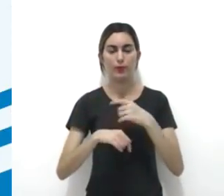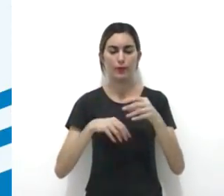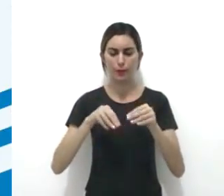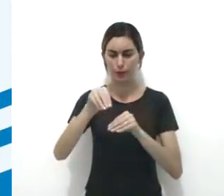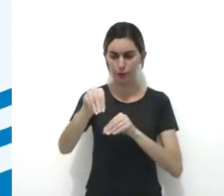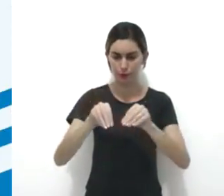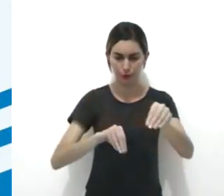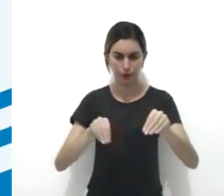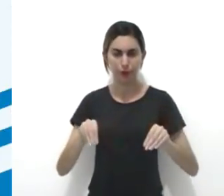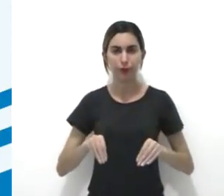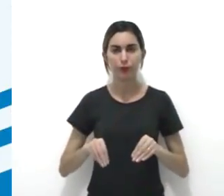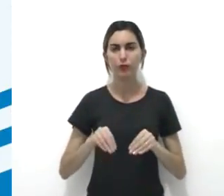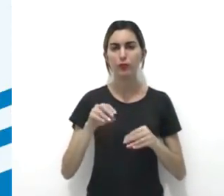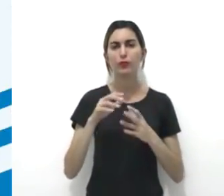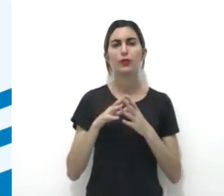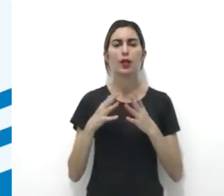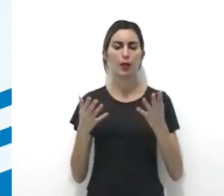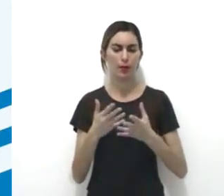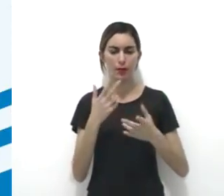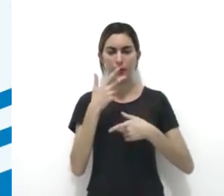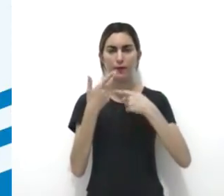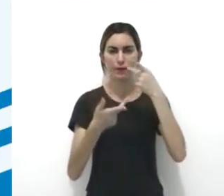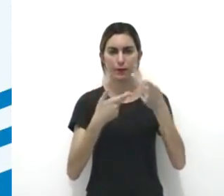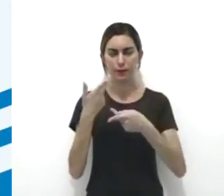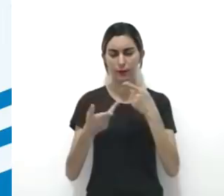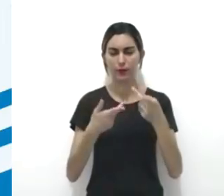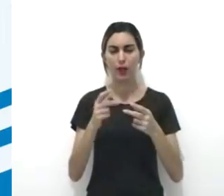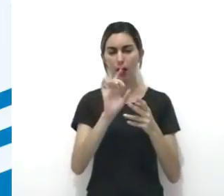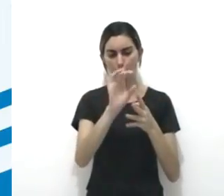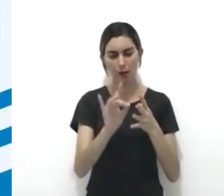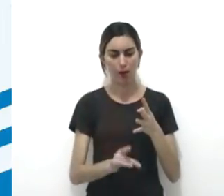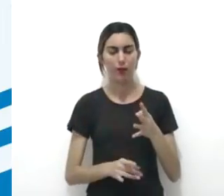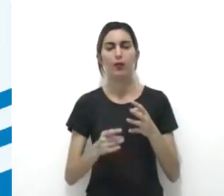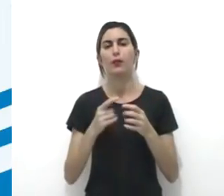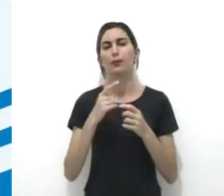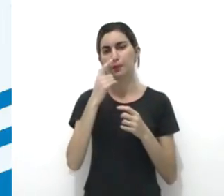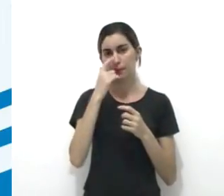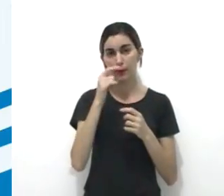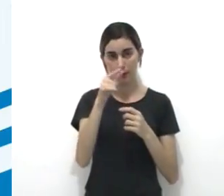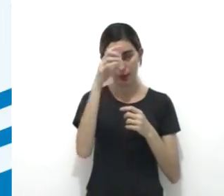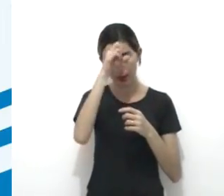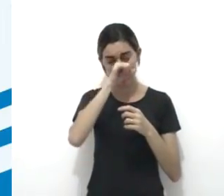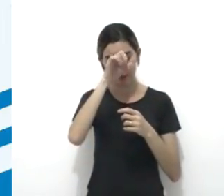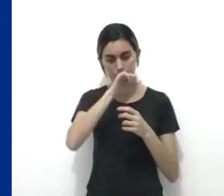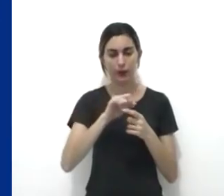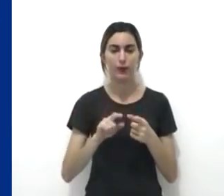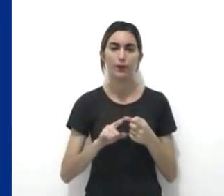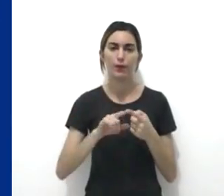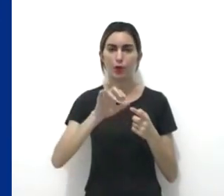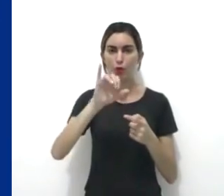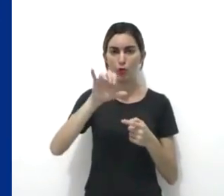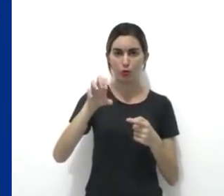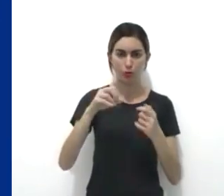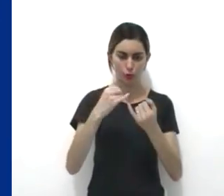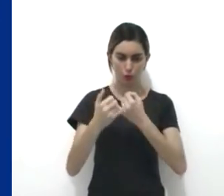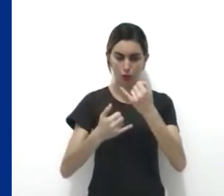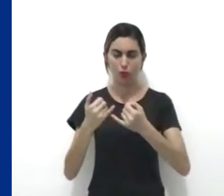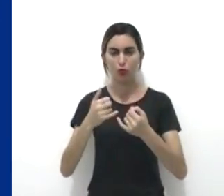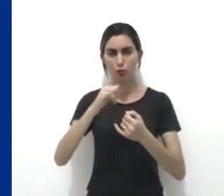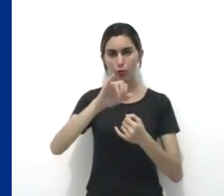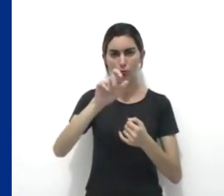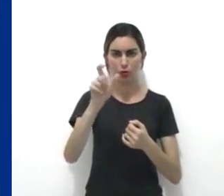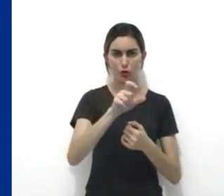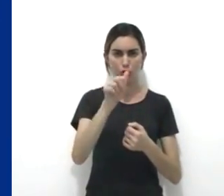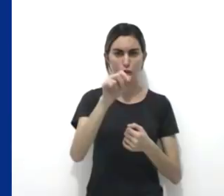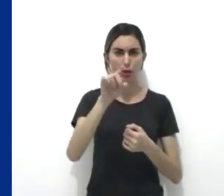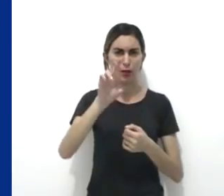As peças no xadrez. Então, a gente vai começar agora a falar um pouquinho de cada peça para vocês aprenderem. O jogo de xadrez ele é composto